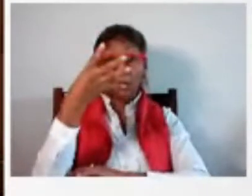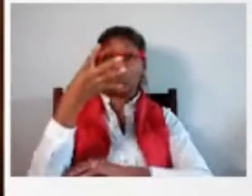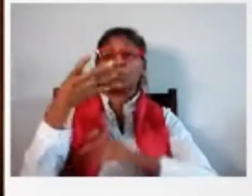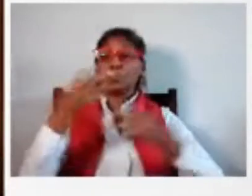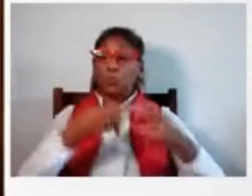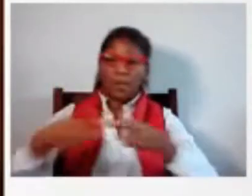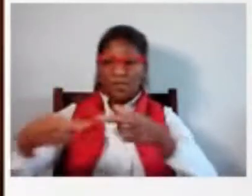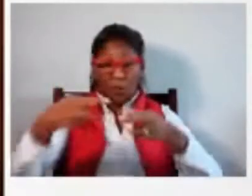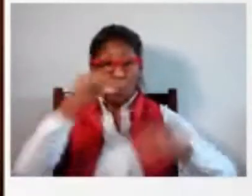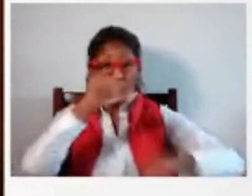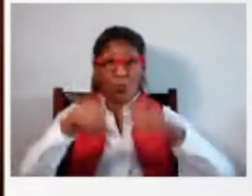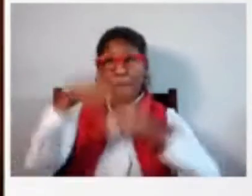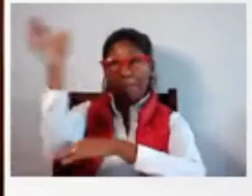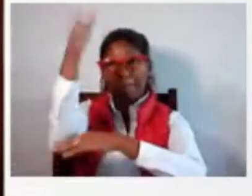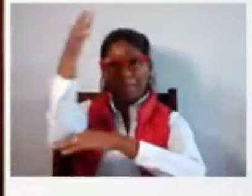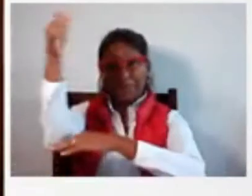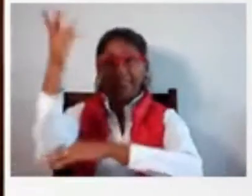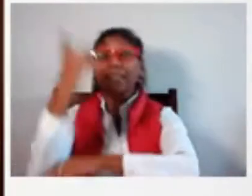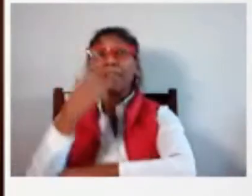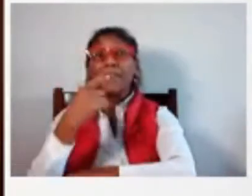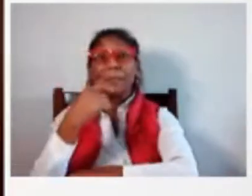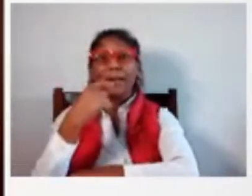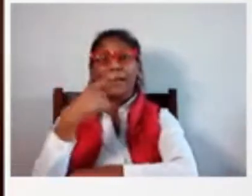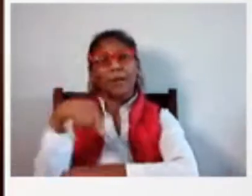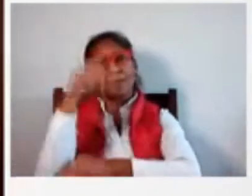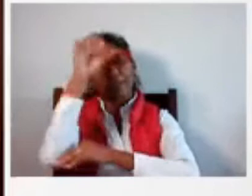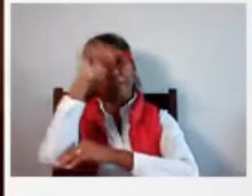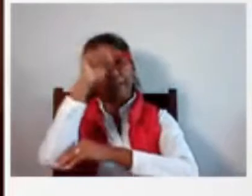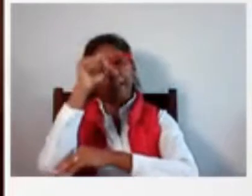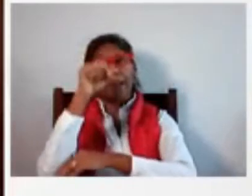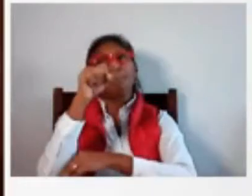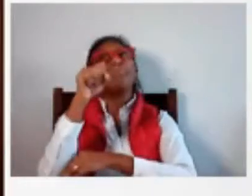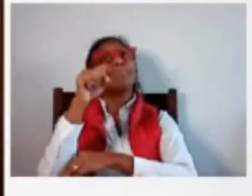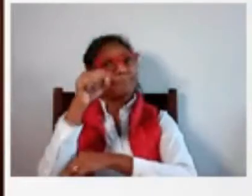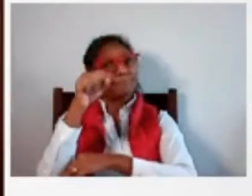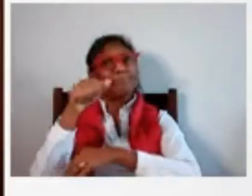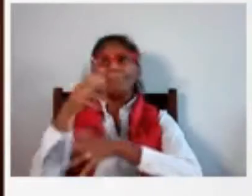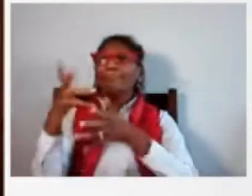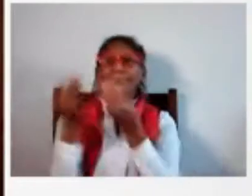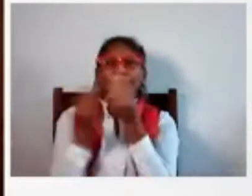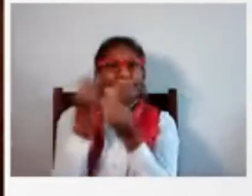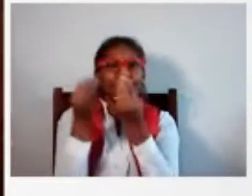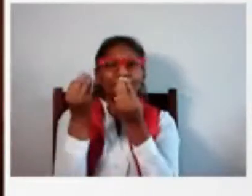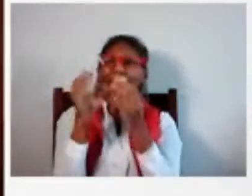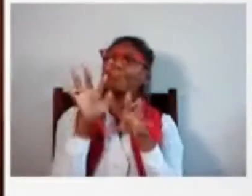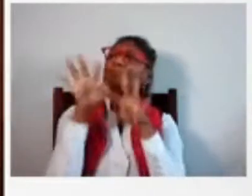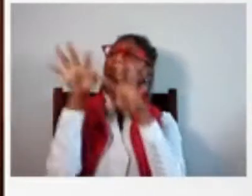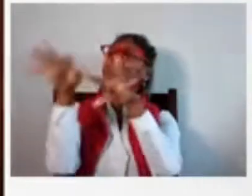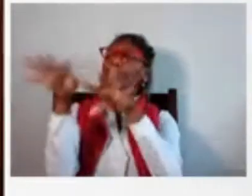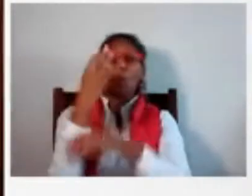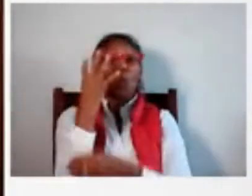e nós tivemos ali a oportunidade de aprender um pouco mais, né, pela mobilização que a gente foi vendo de